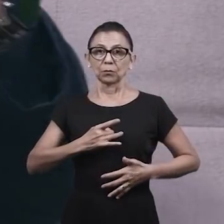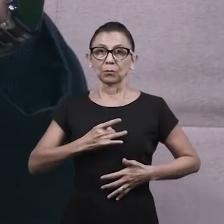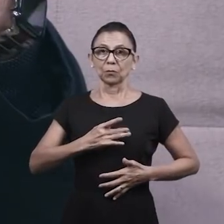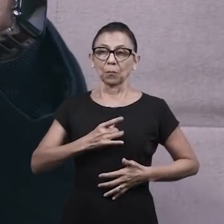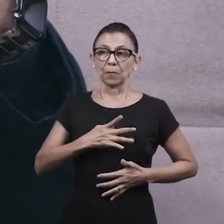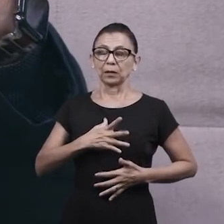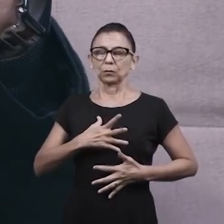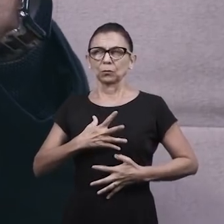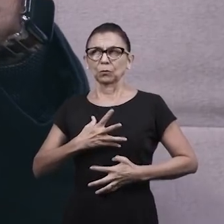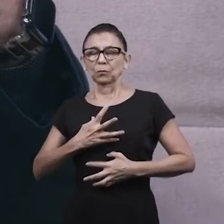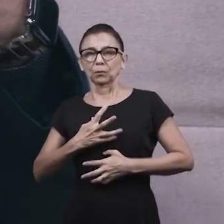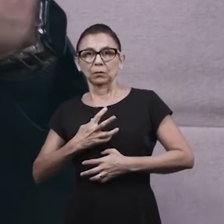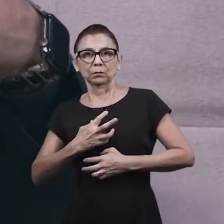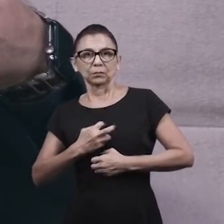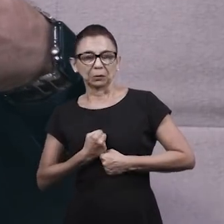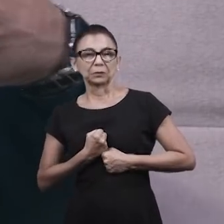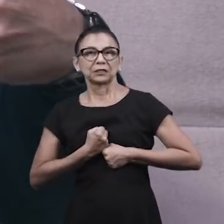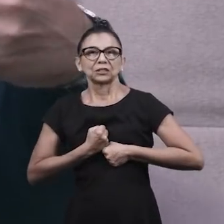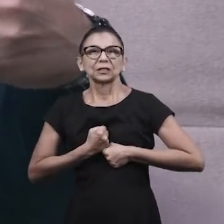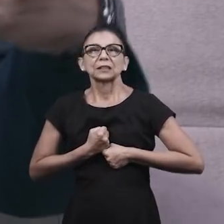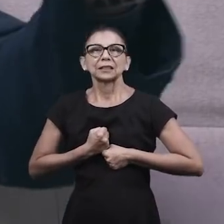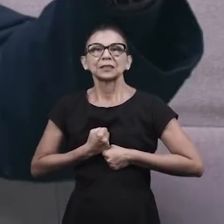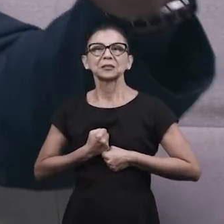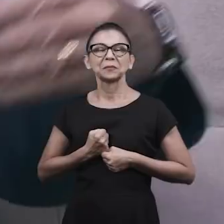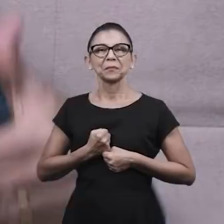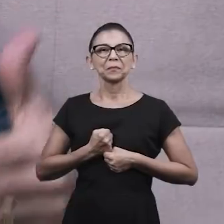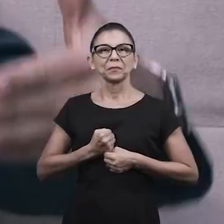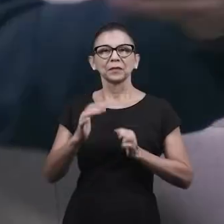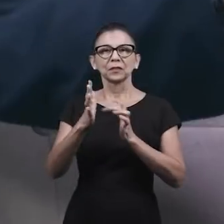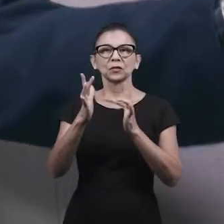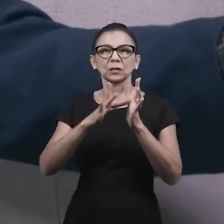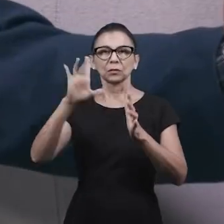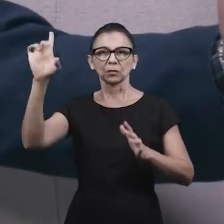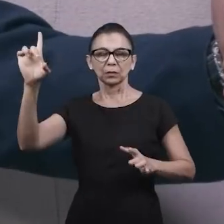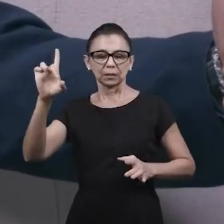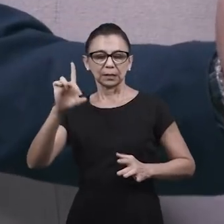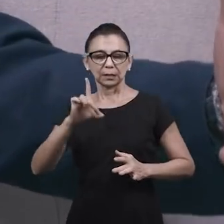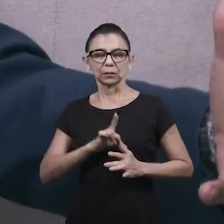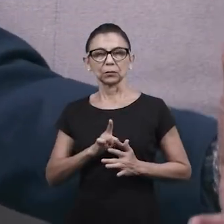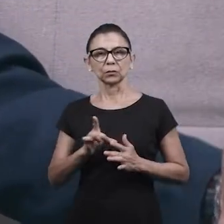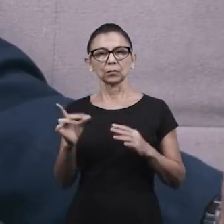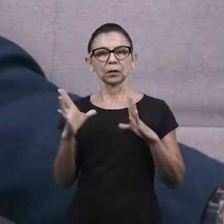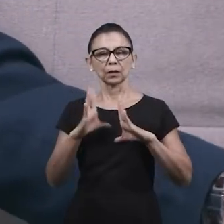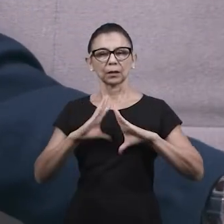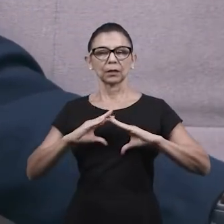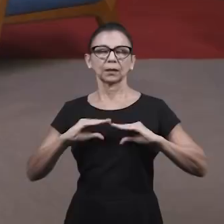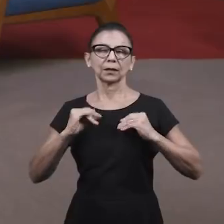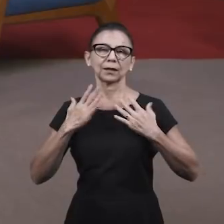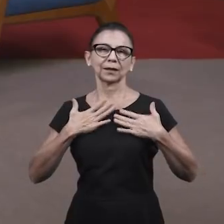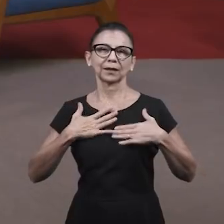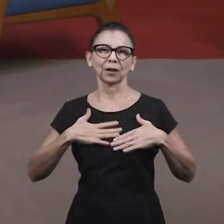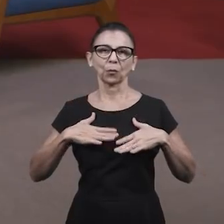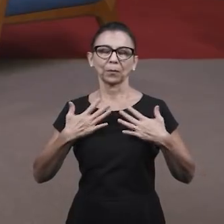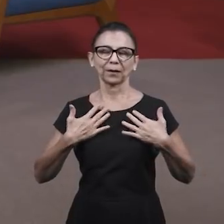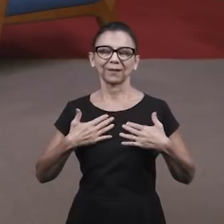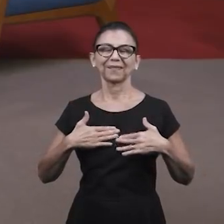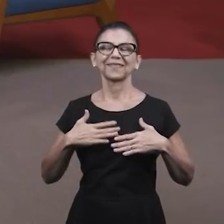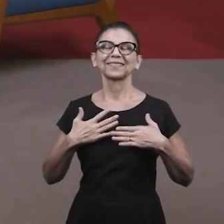conheciam Jesus por inteiro. Havia algo a ser revelado. Sempre quando eu prego esse texto, Sérgio, eu costumo dizer o seguinte, que